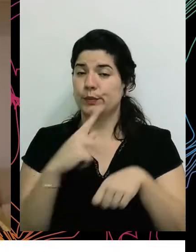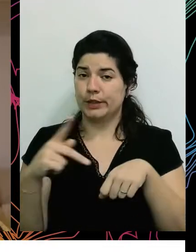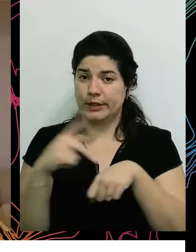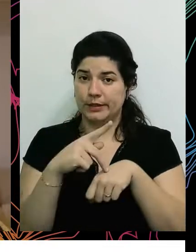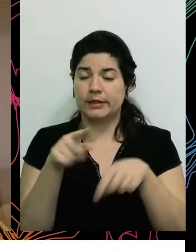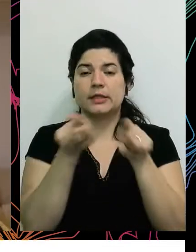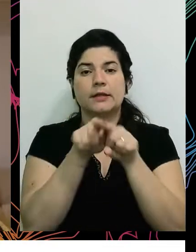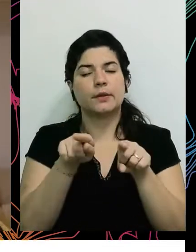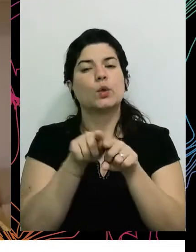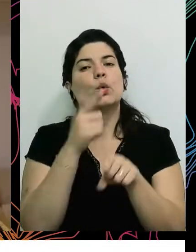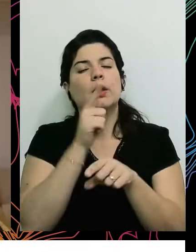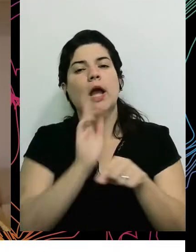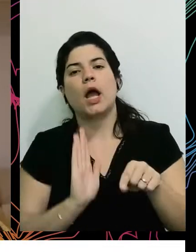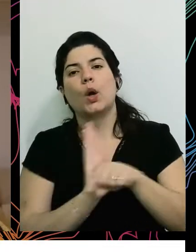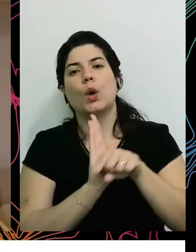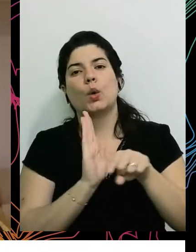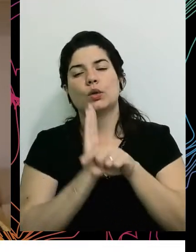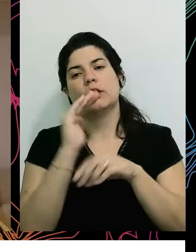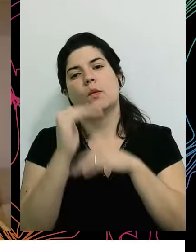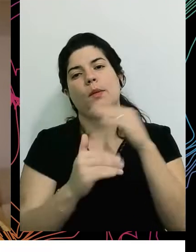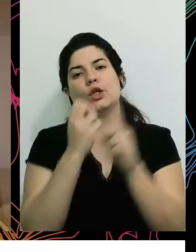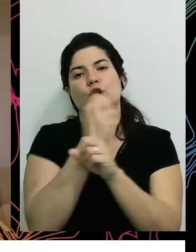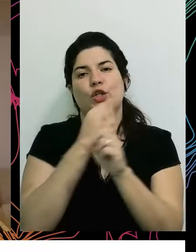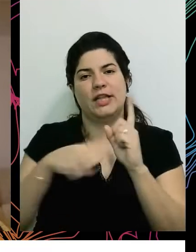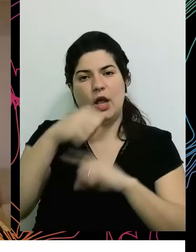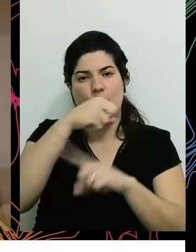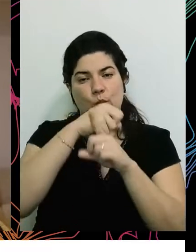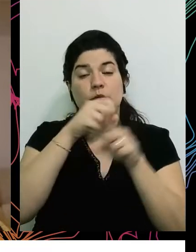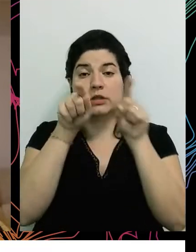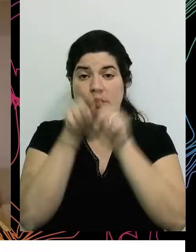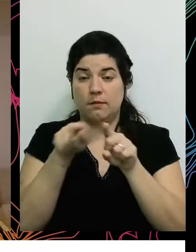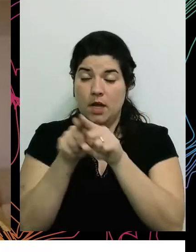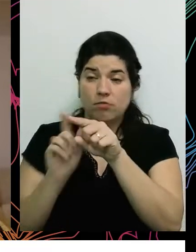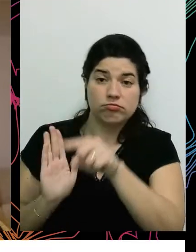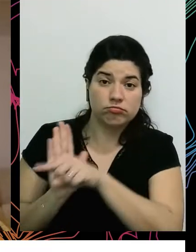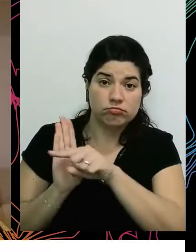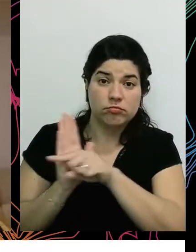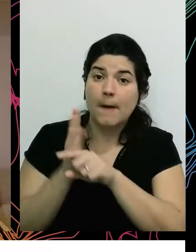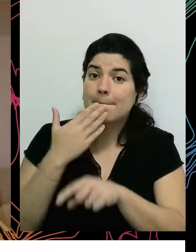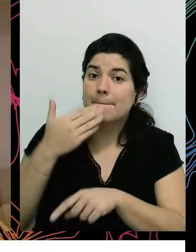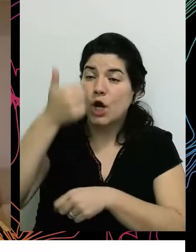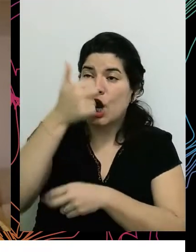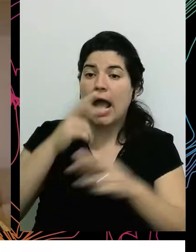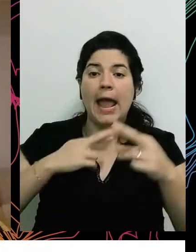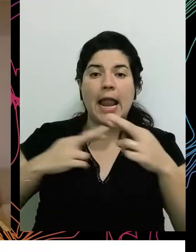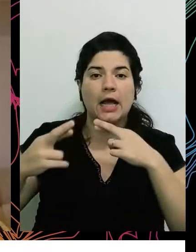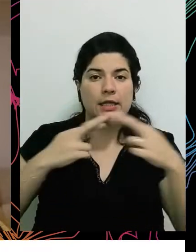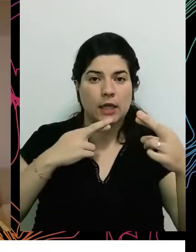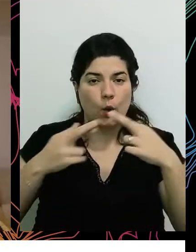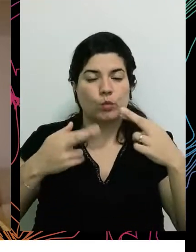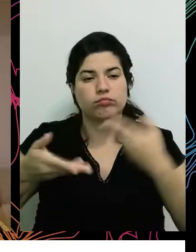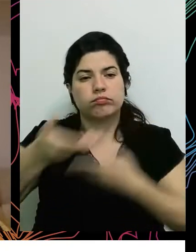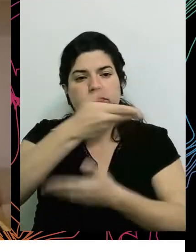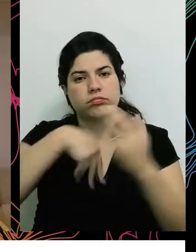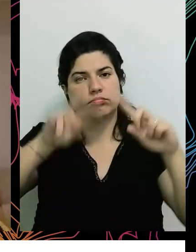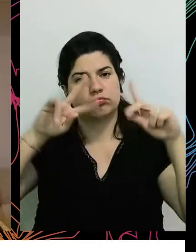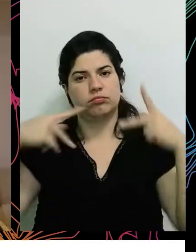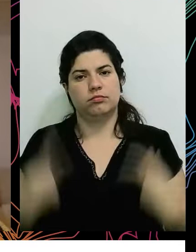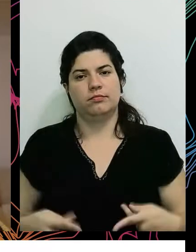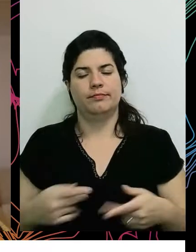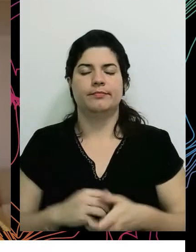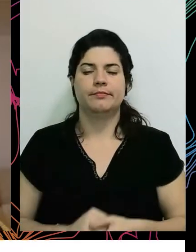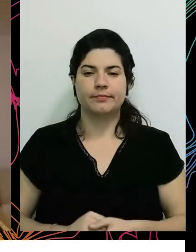para o desenvolvimento social e contribui para o melhor relacionamento entre os seres humanos.